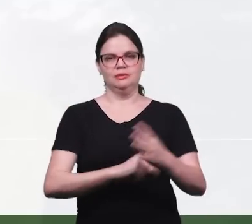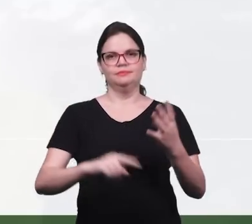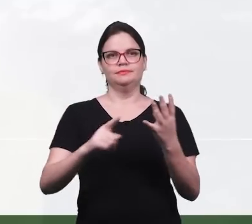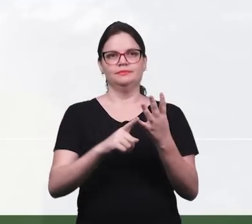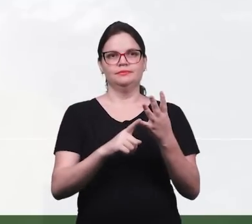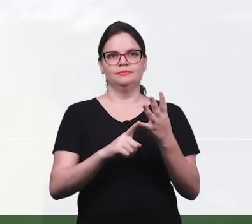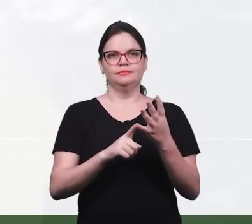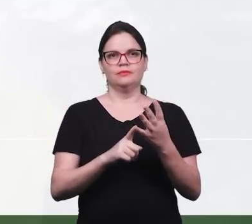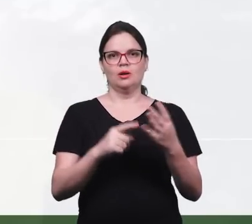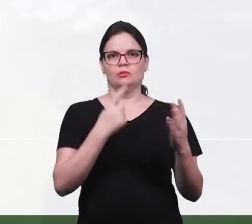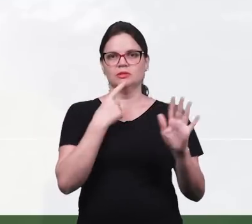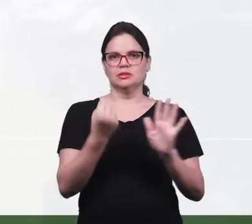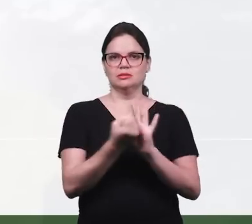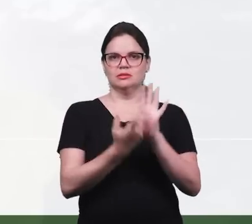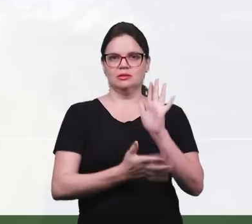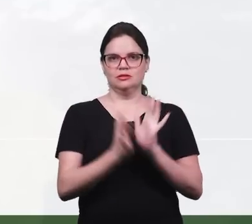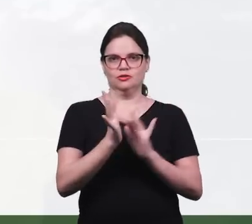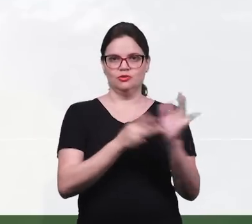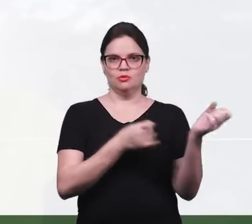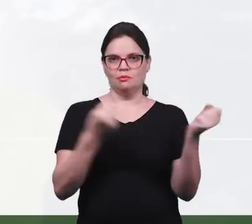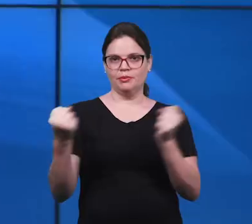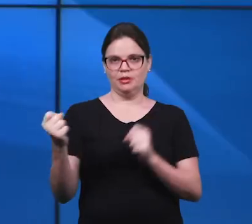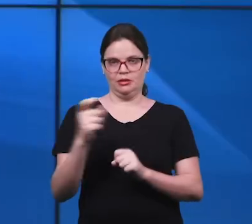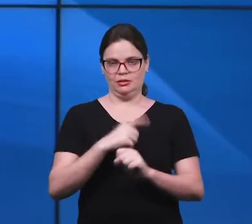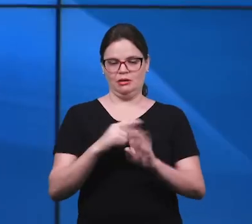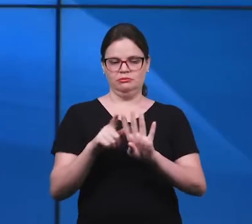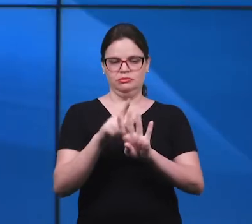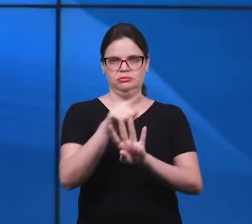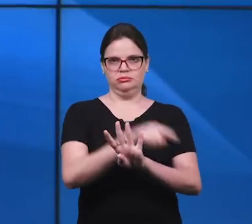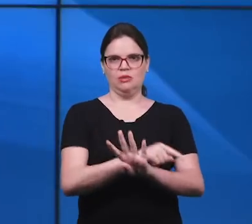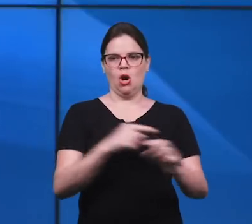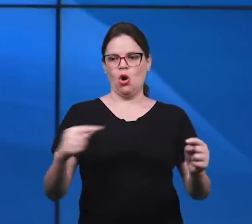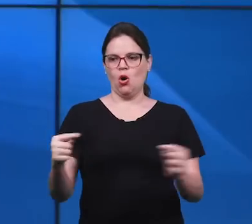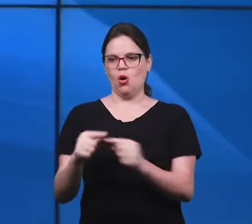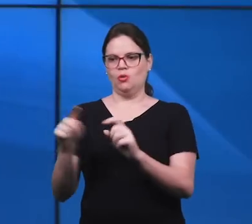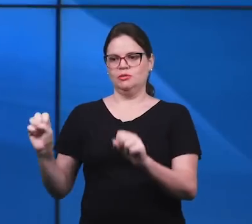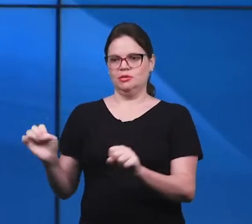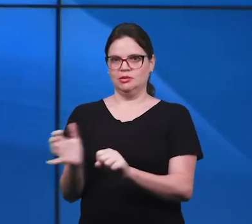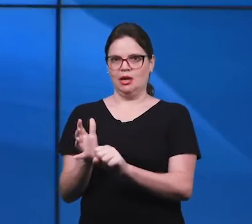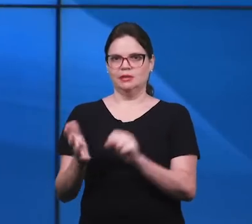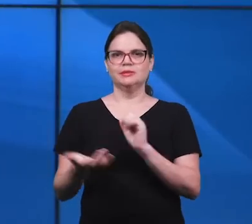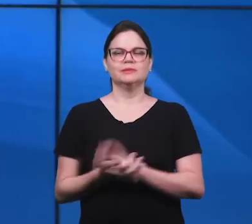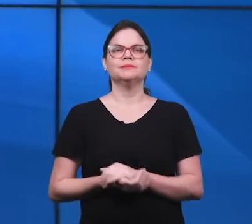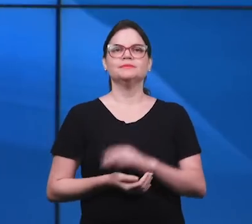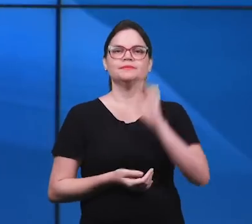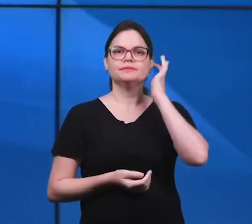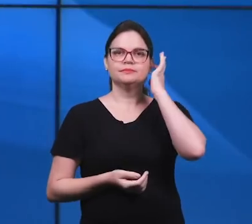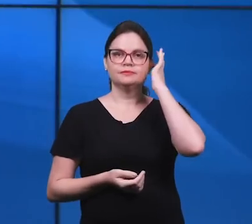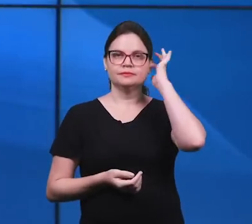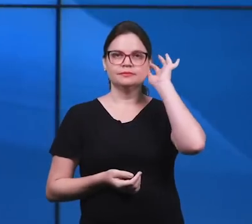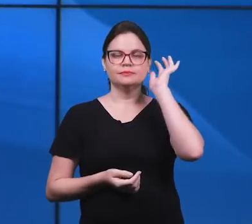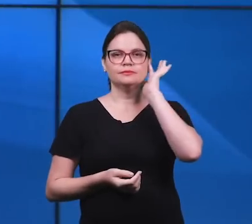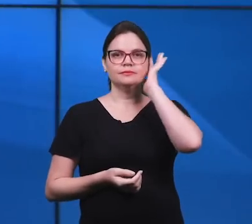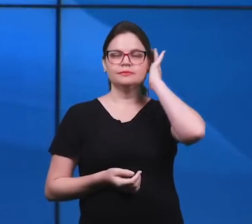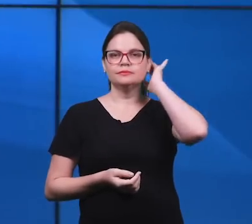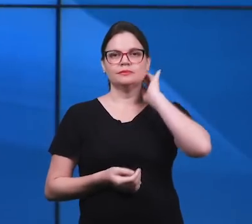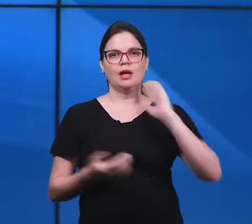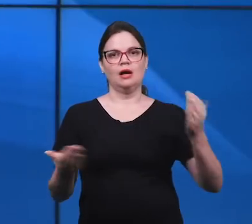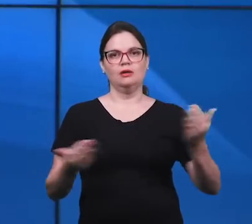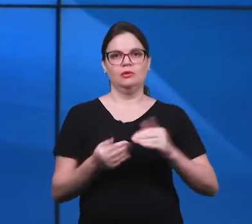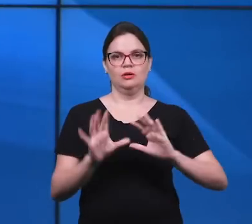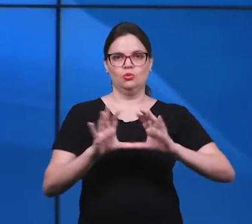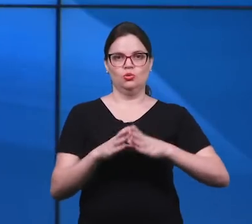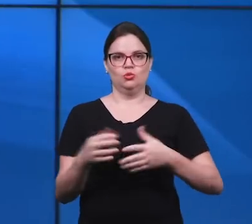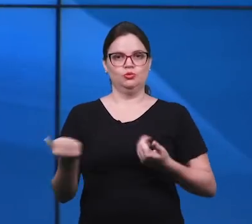D, o poder do sangue de Jesus. Quem vai nos dar essa resposta agora, como são 4 respostas, é um grupo de 4 jovens,